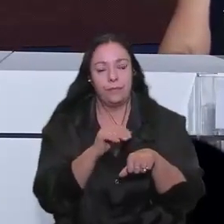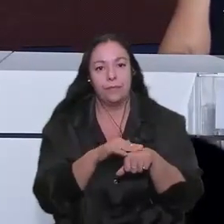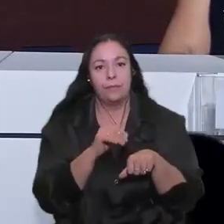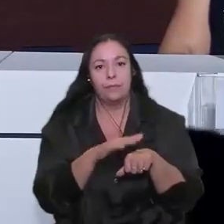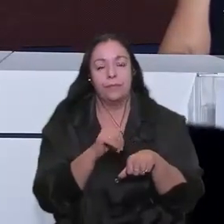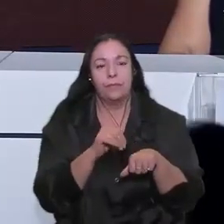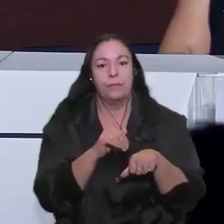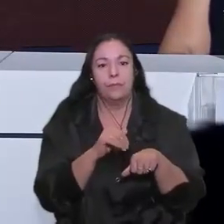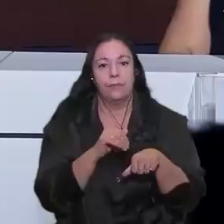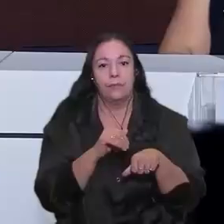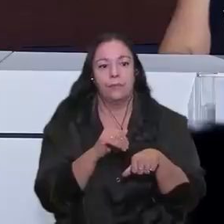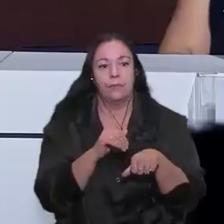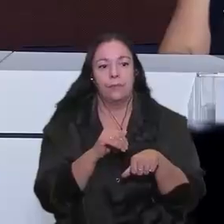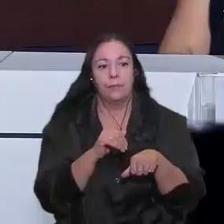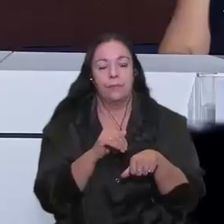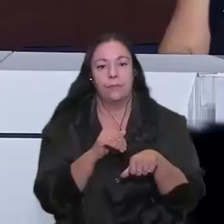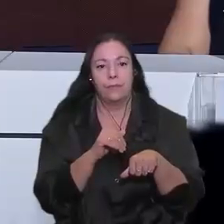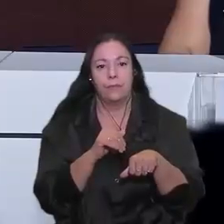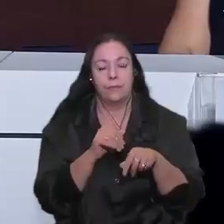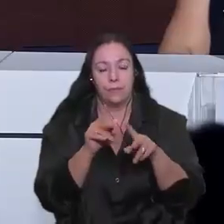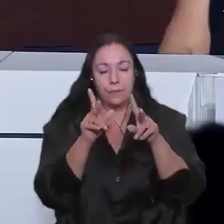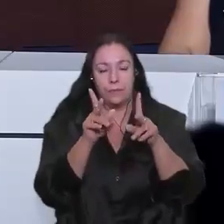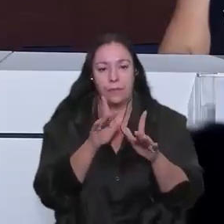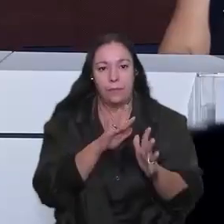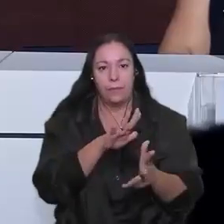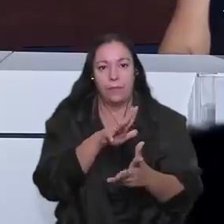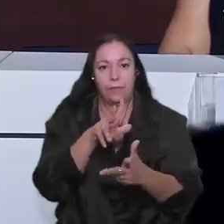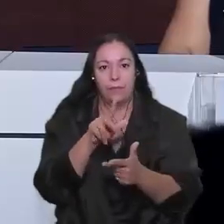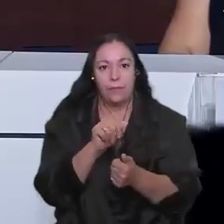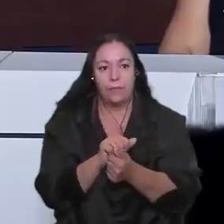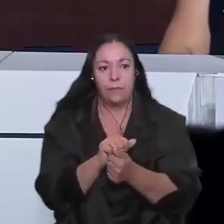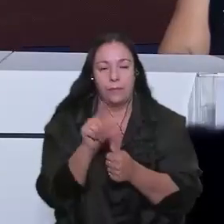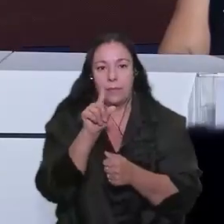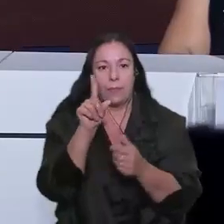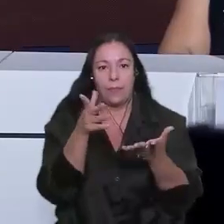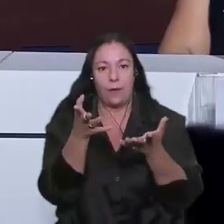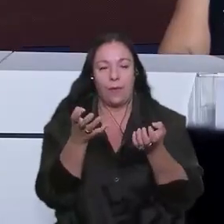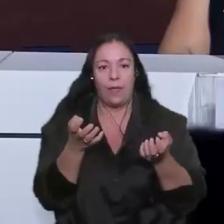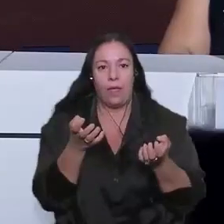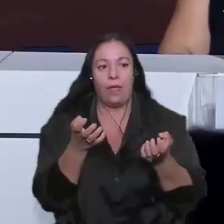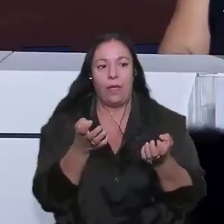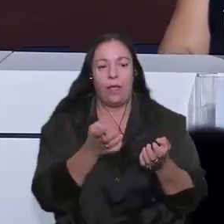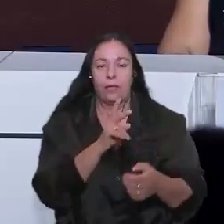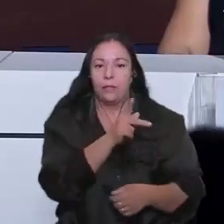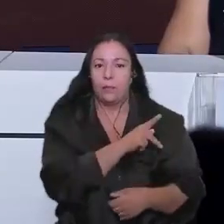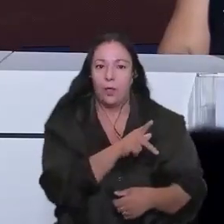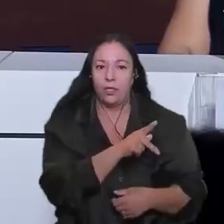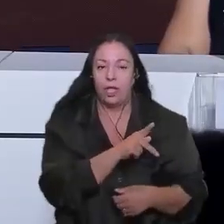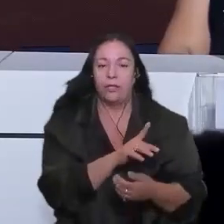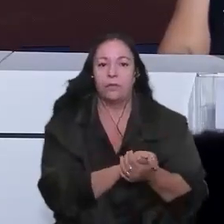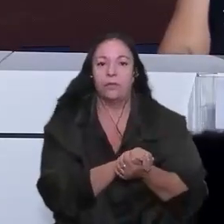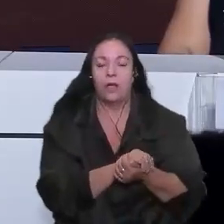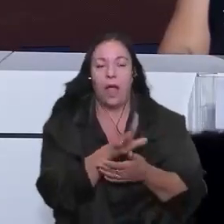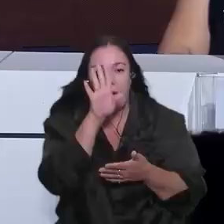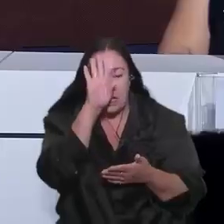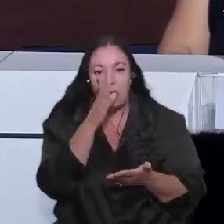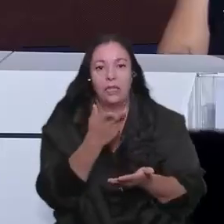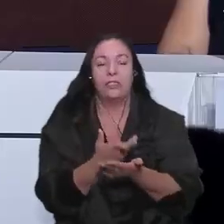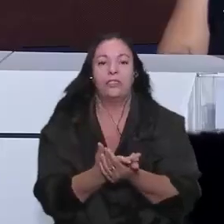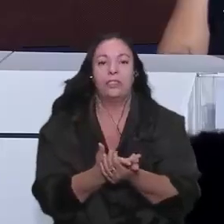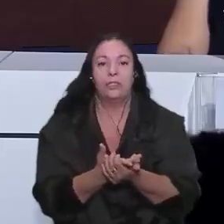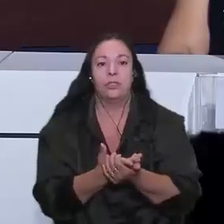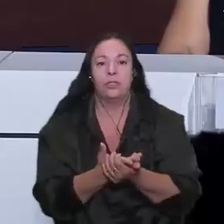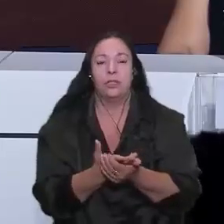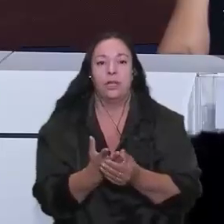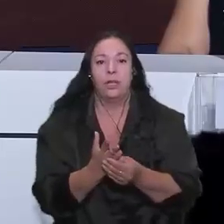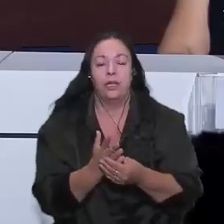se declarar como a humanidade? Mas será que a gente não quer mesmo esse projeto? A gente acredita mesmo nessa coisa que